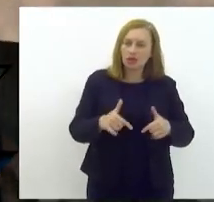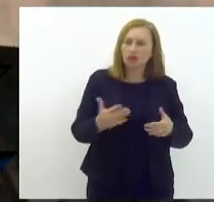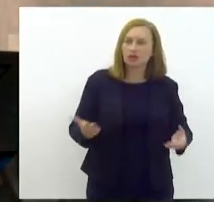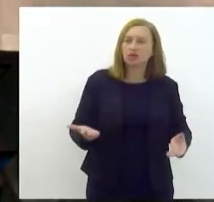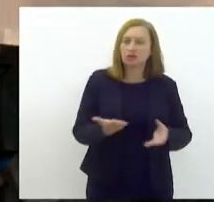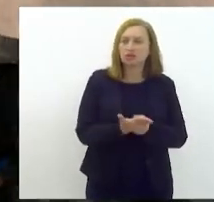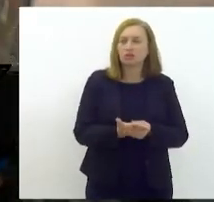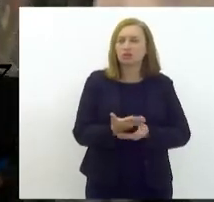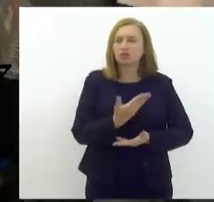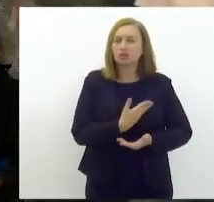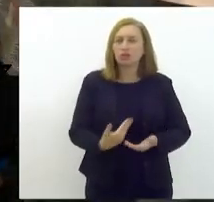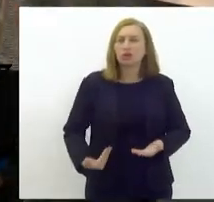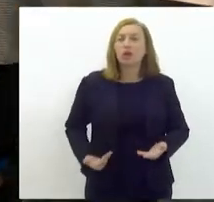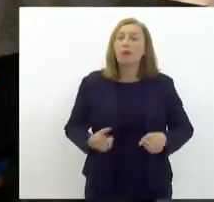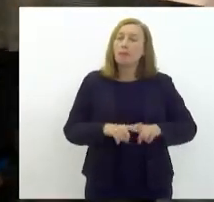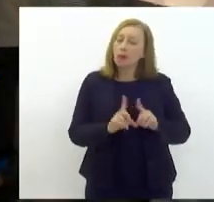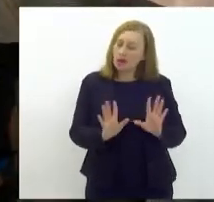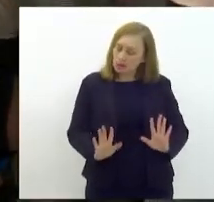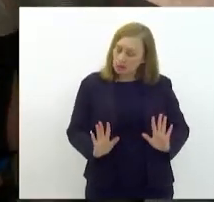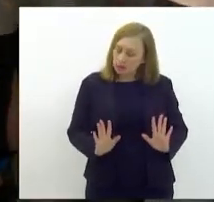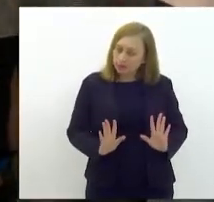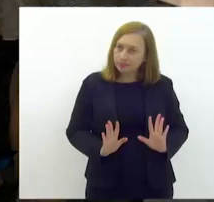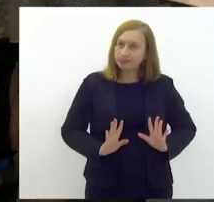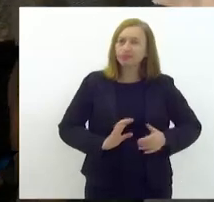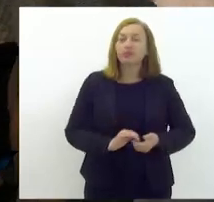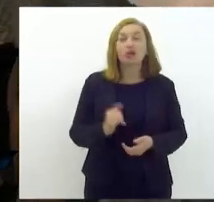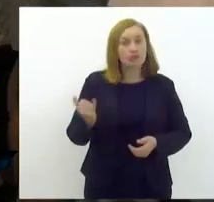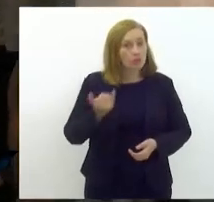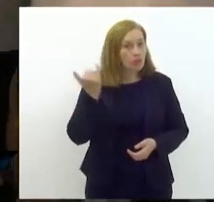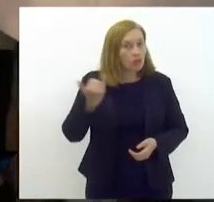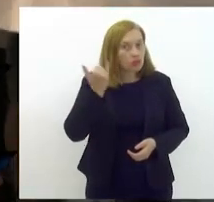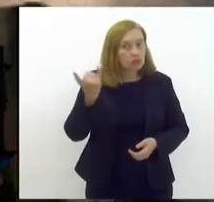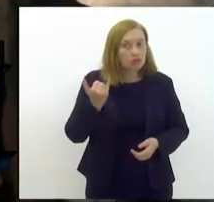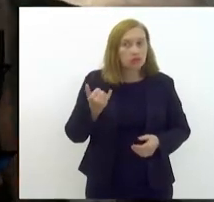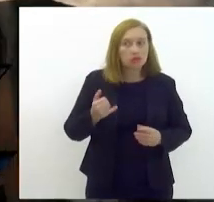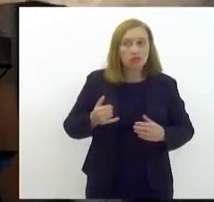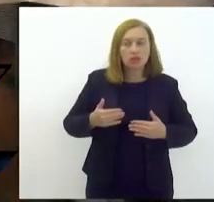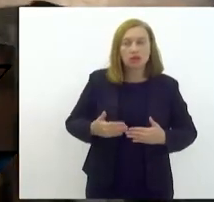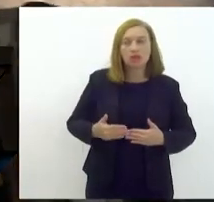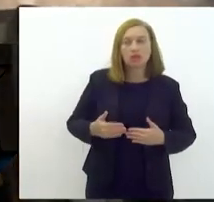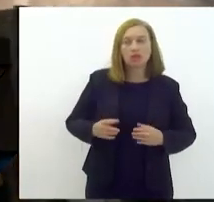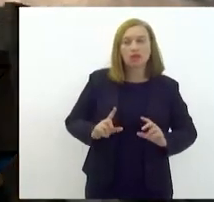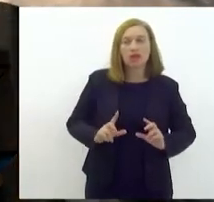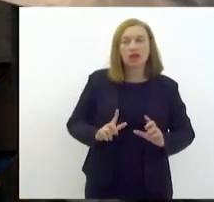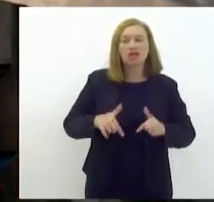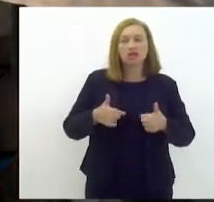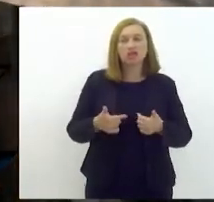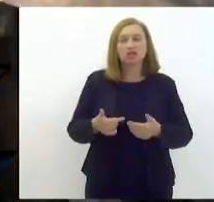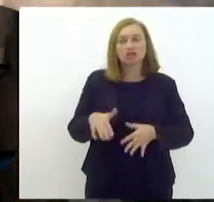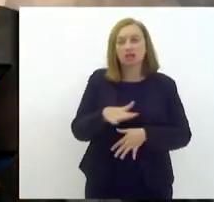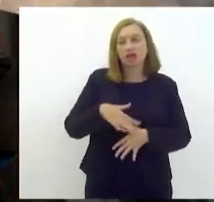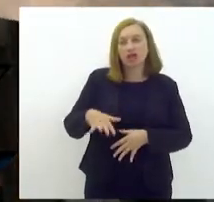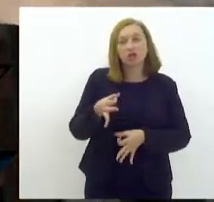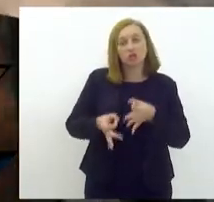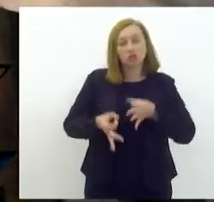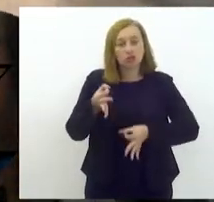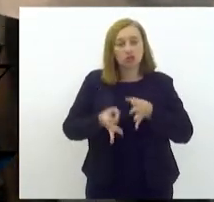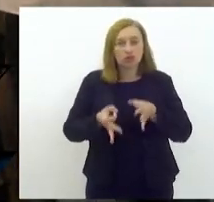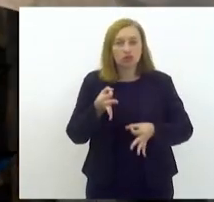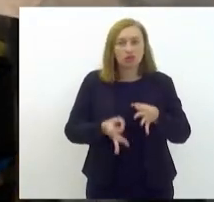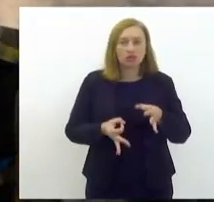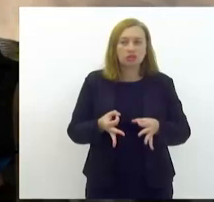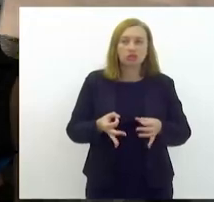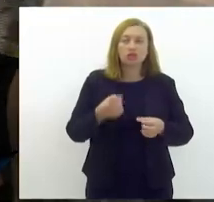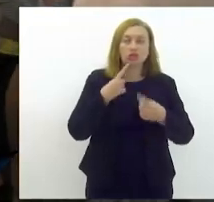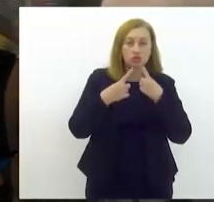civil pública Mas de qualquer forma é importante ele tomar uma iniciativa no campo jurídico para trazer